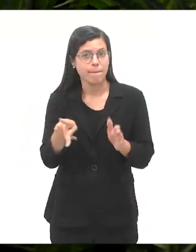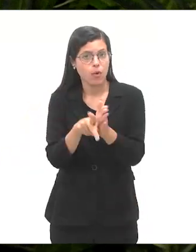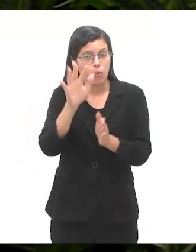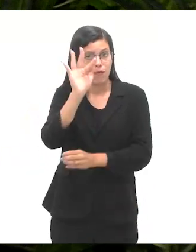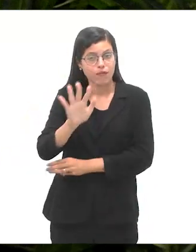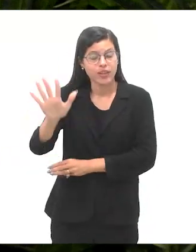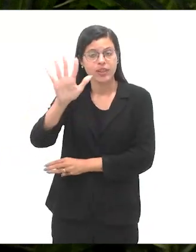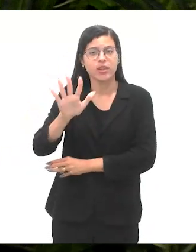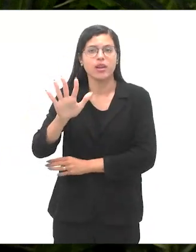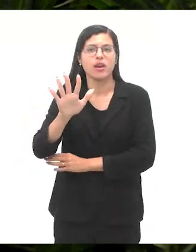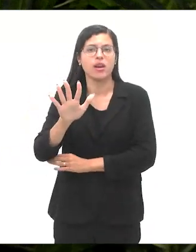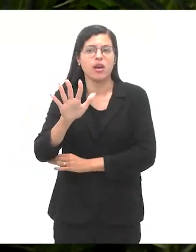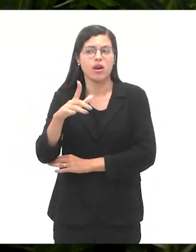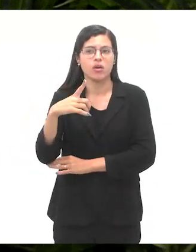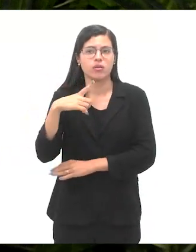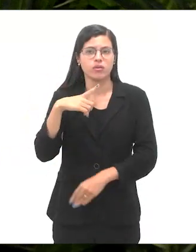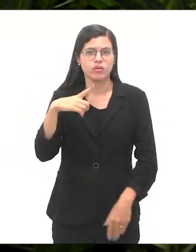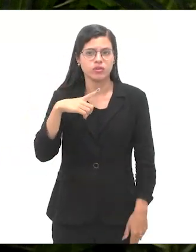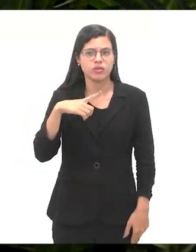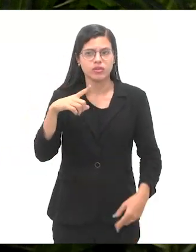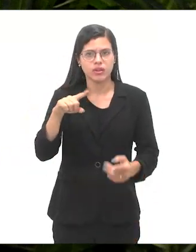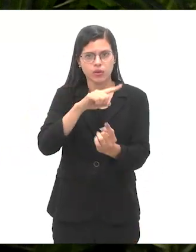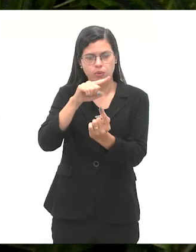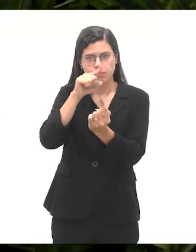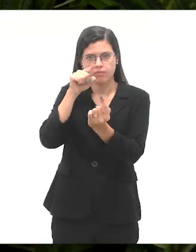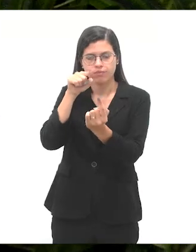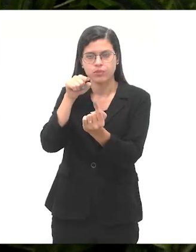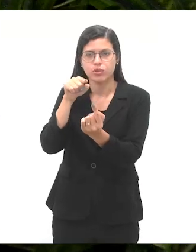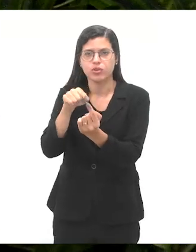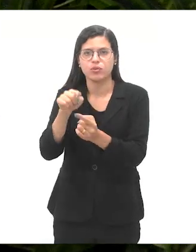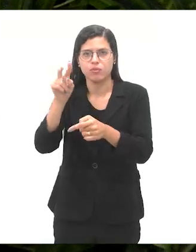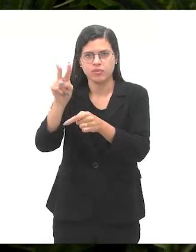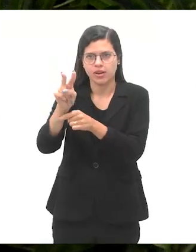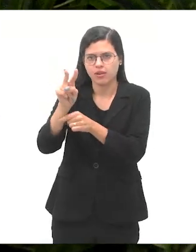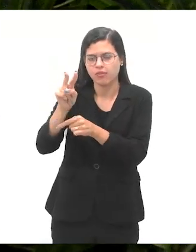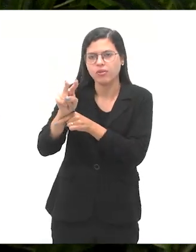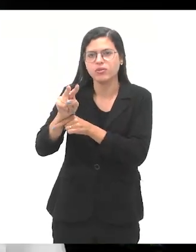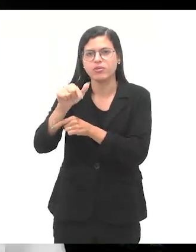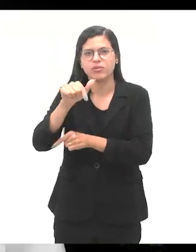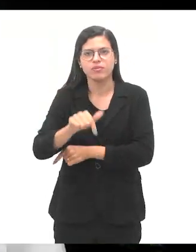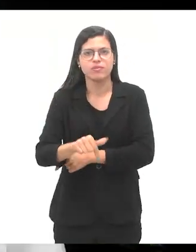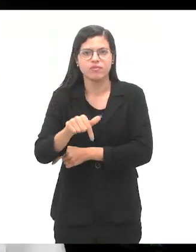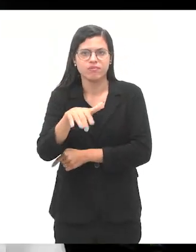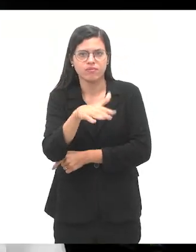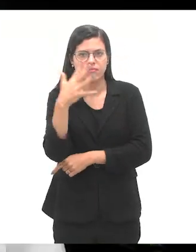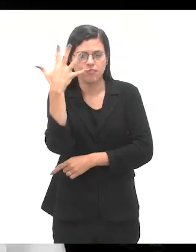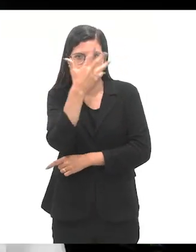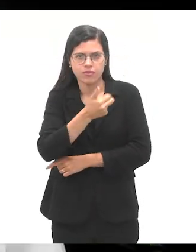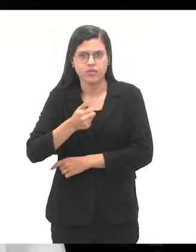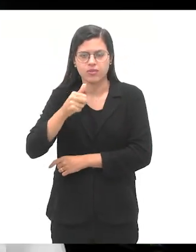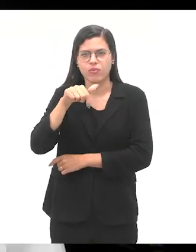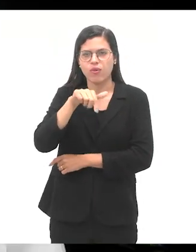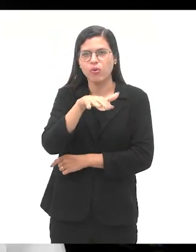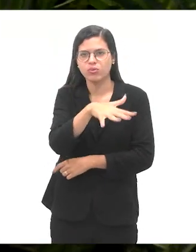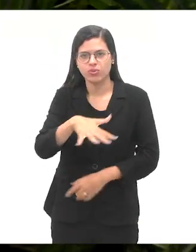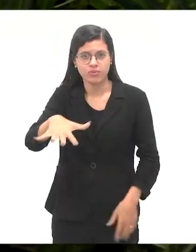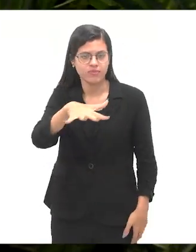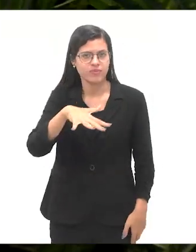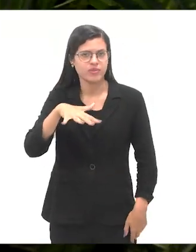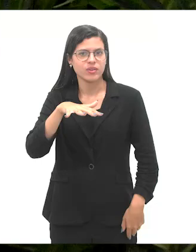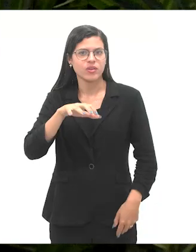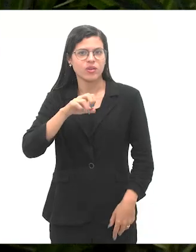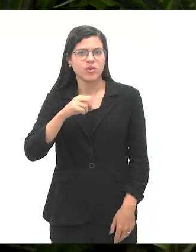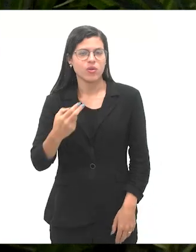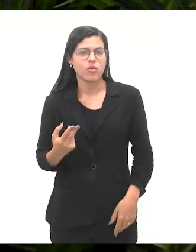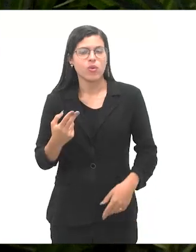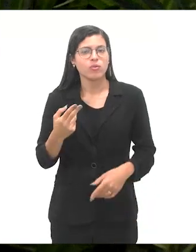de proteção integral, e ela tem por objetivo preservar as belezas cênicas do entorno e também uma